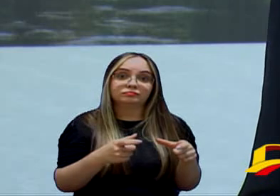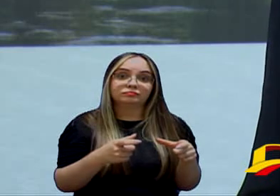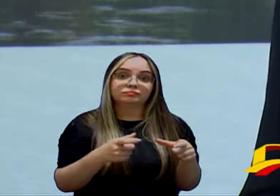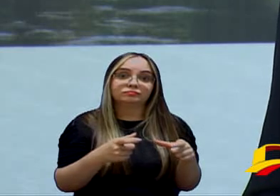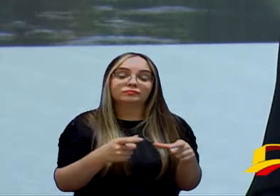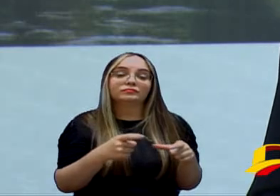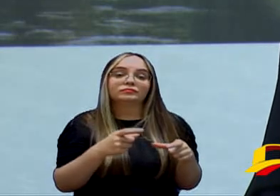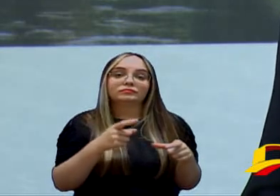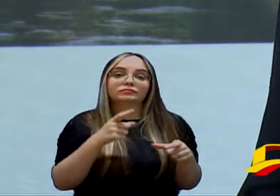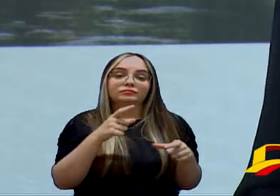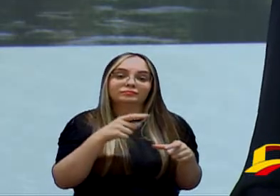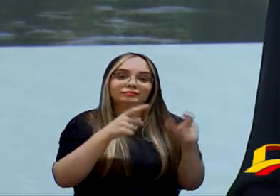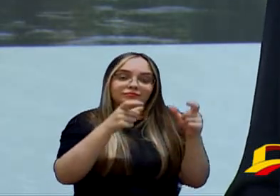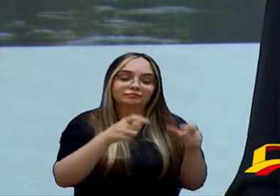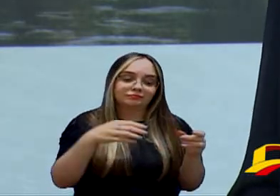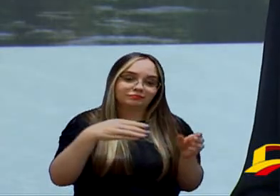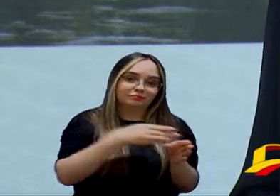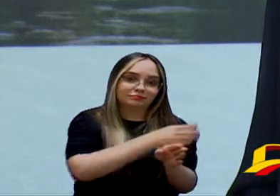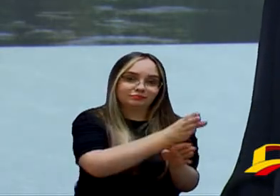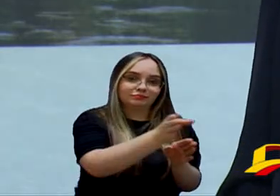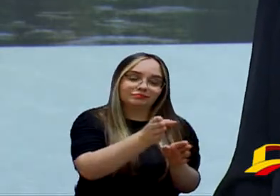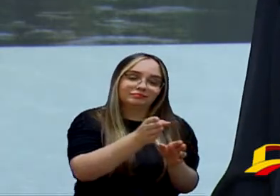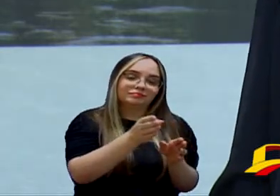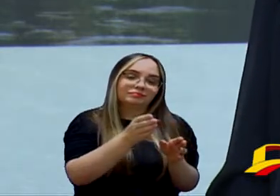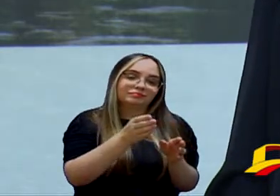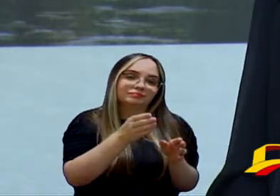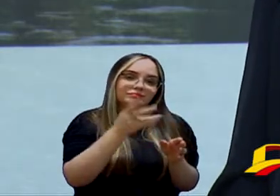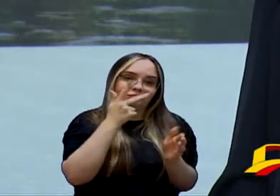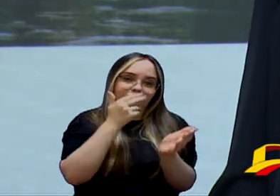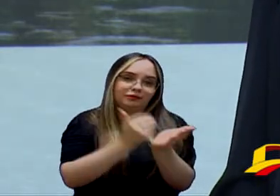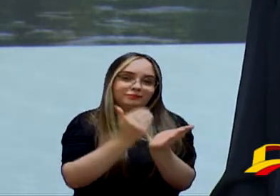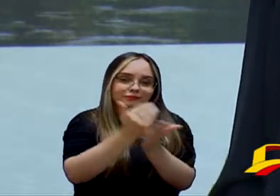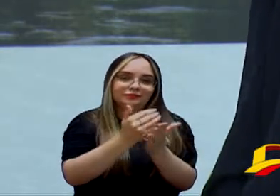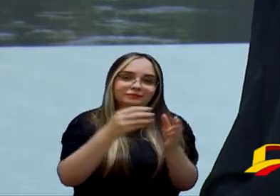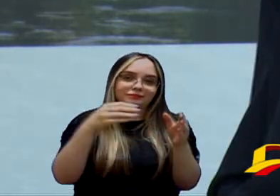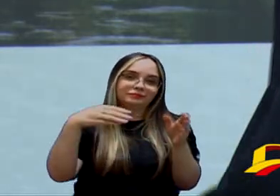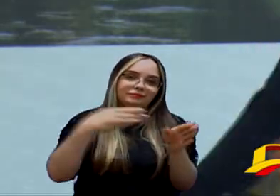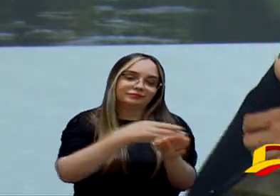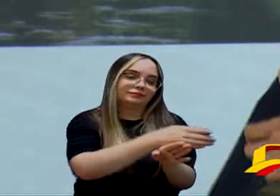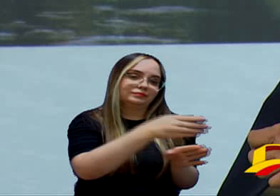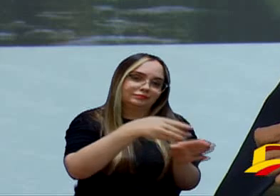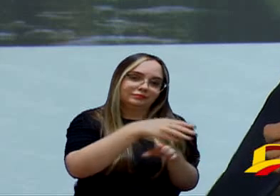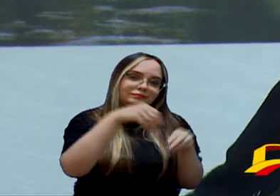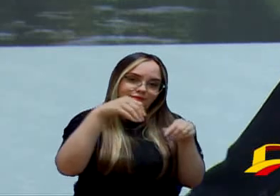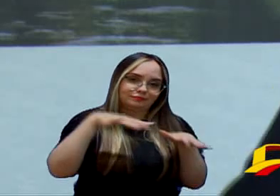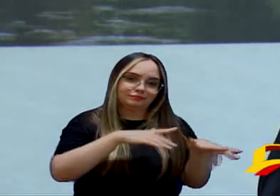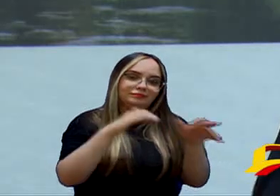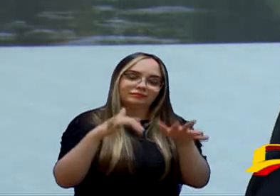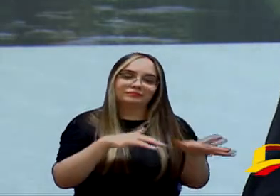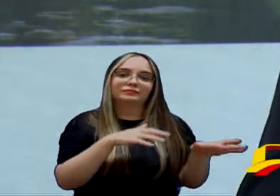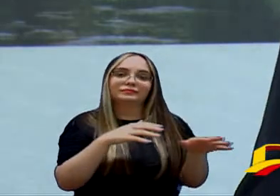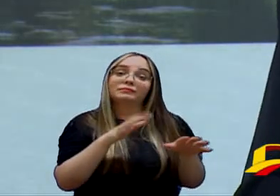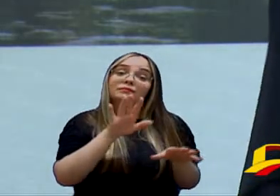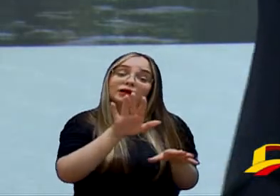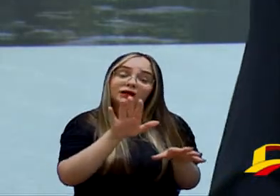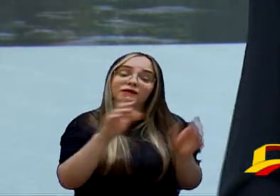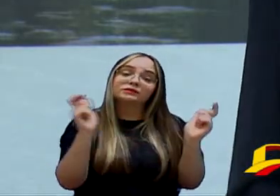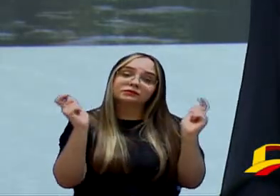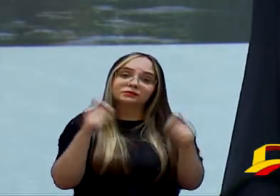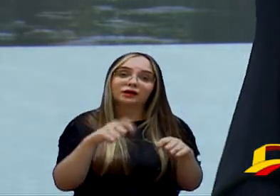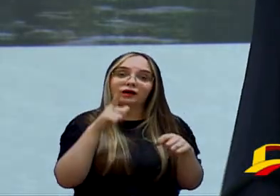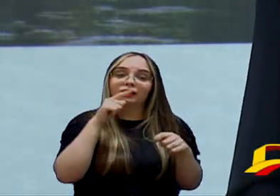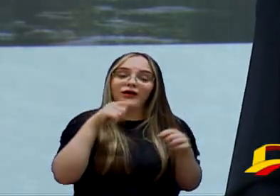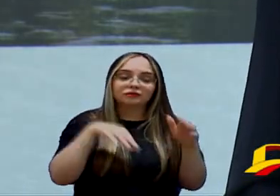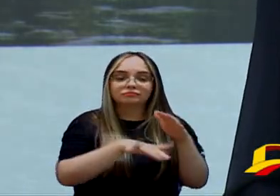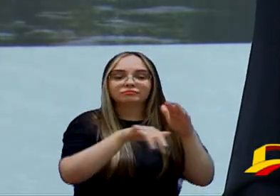galeria em curva entraria mais um pouco no terreno mais facilitaria a vazão